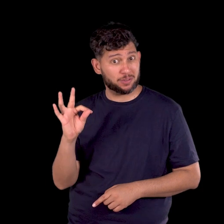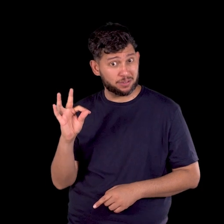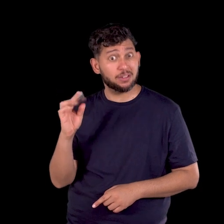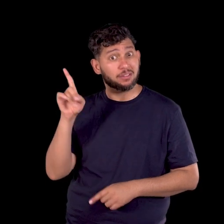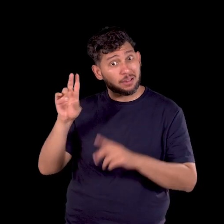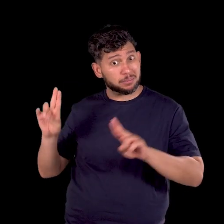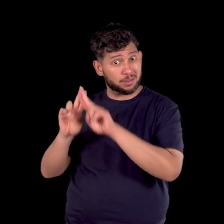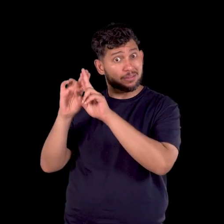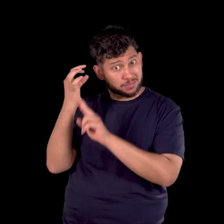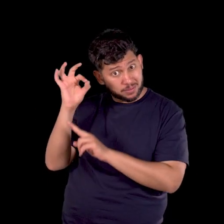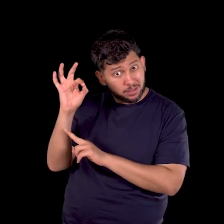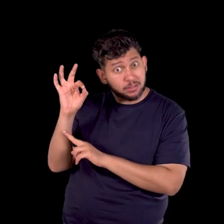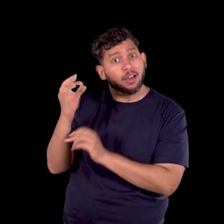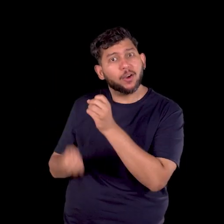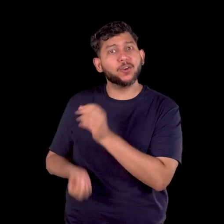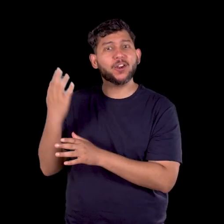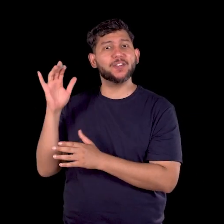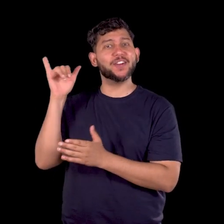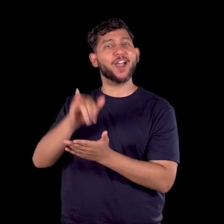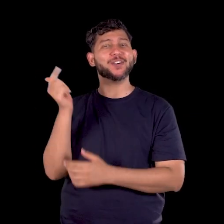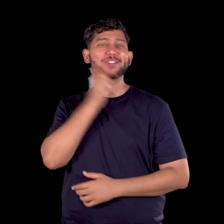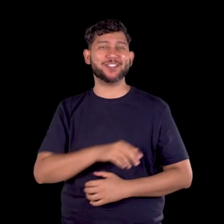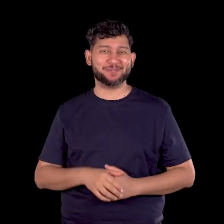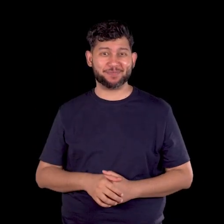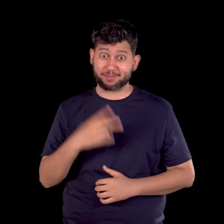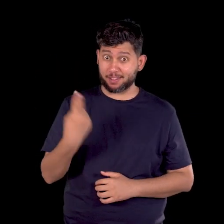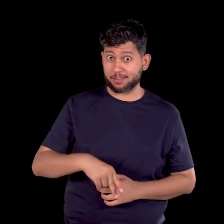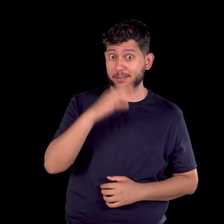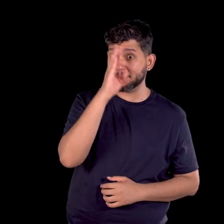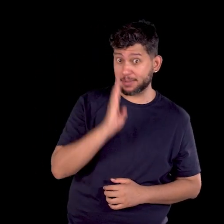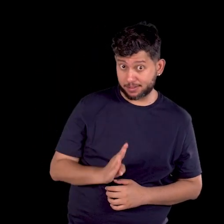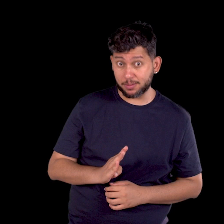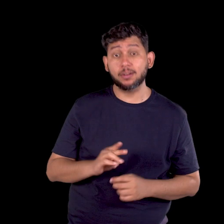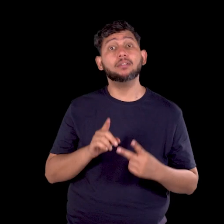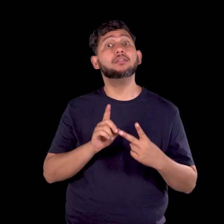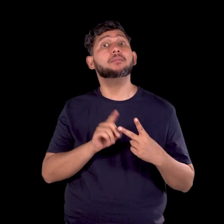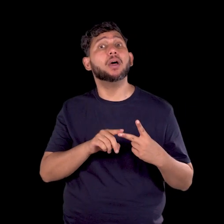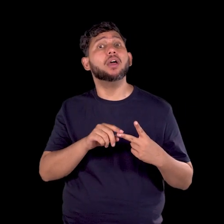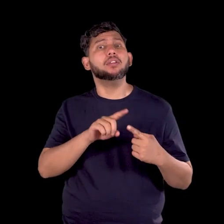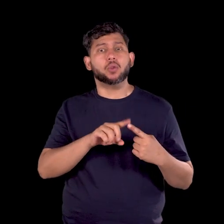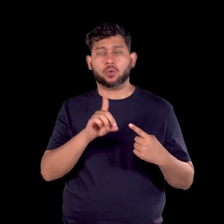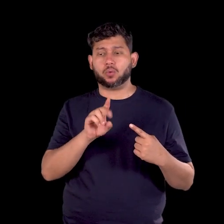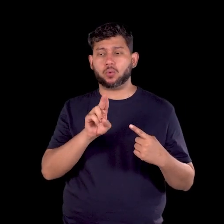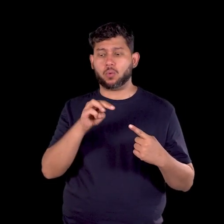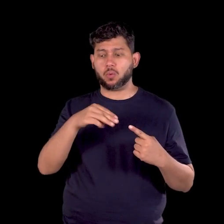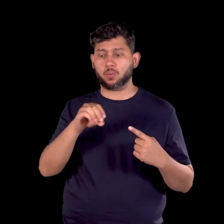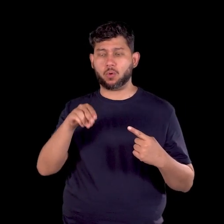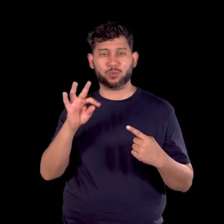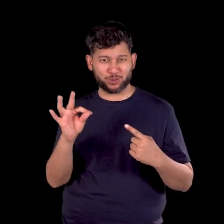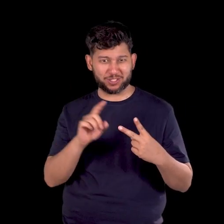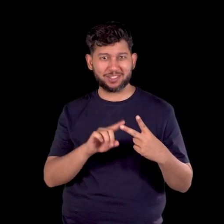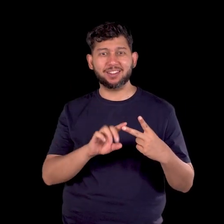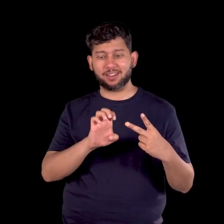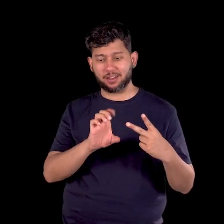o sonho finalmente pôde ser realizado. Aqui no Brasil, tanto Santos Dumont como seu amigo e o ousado